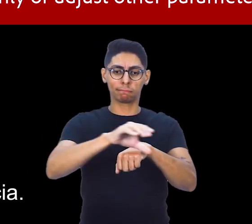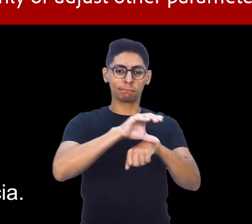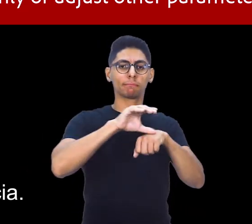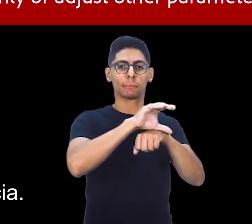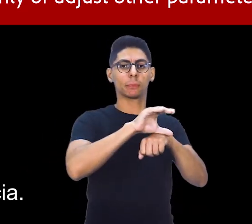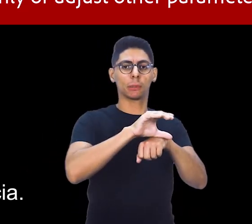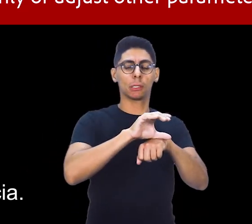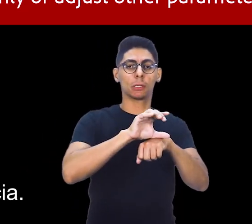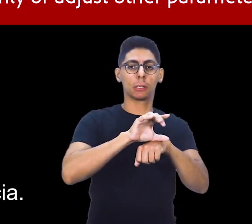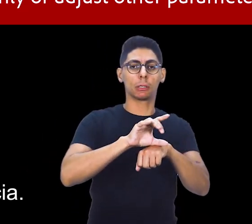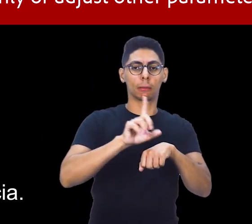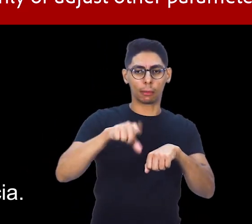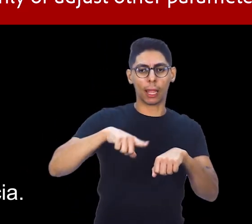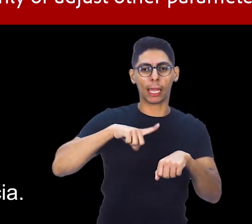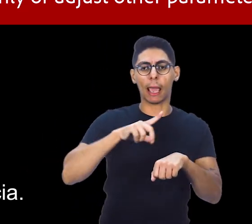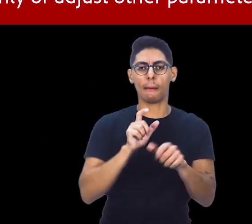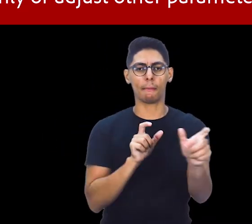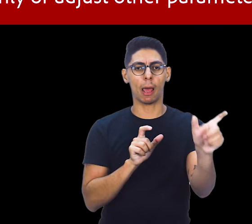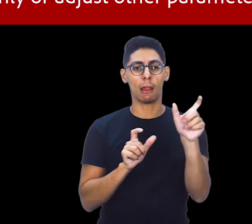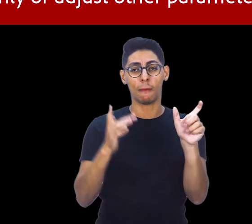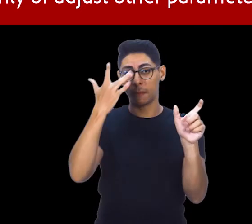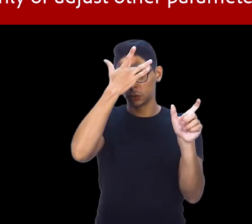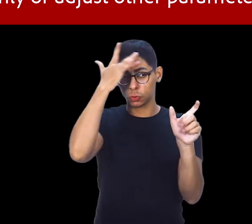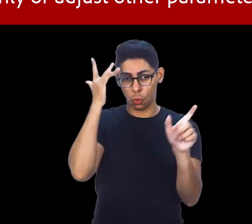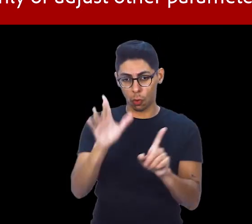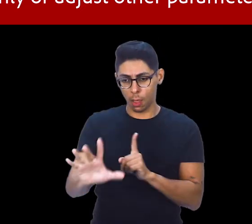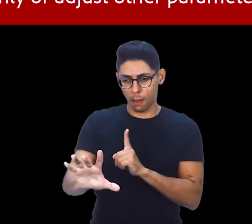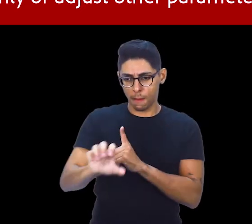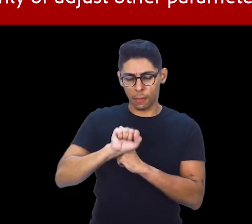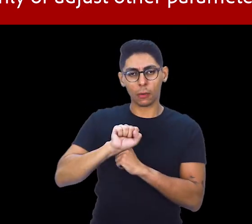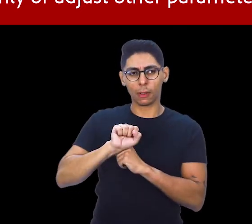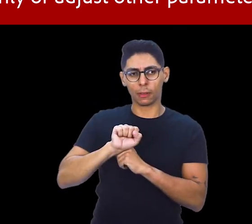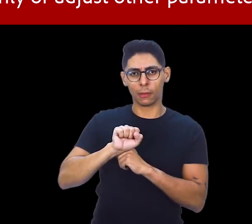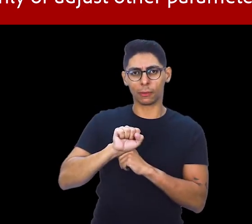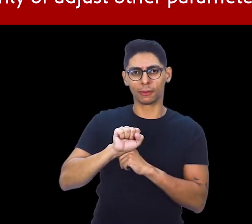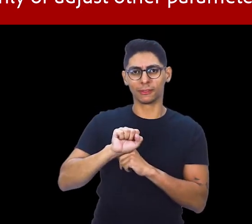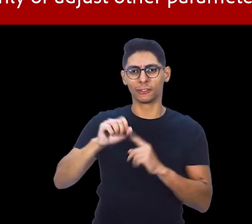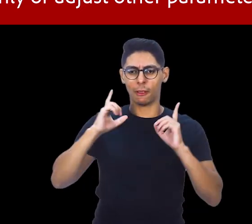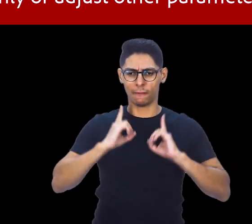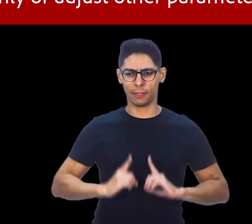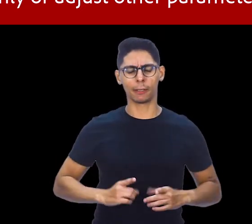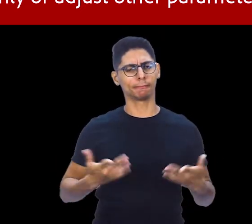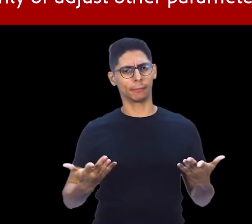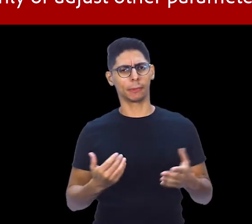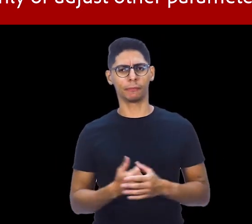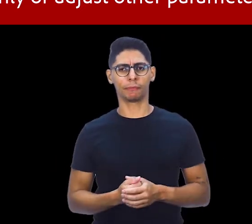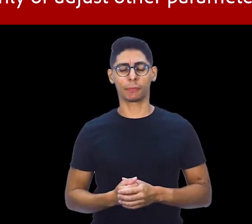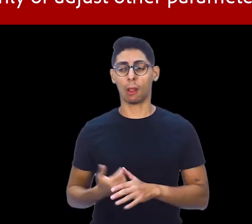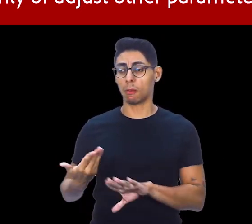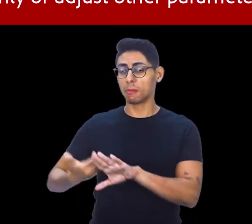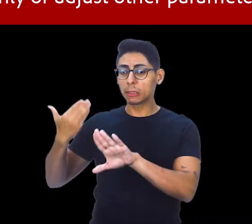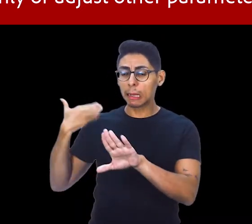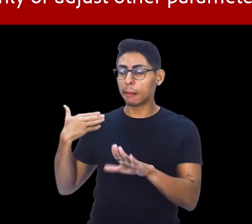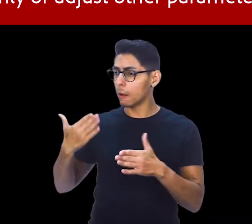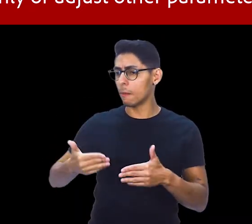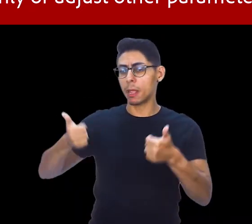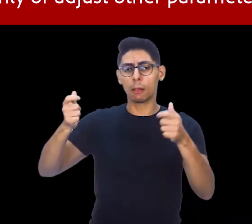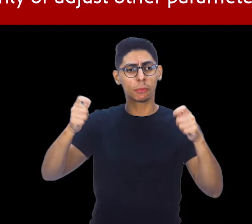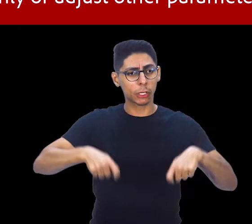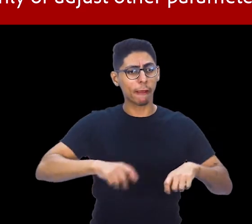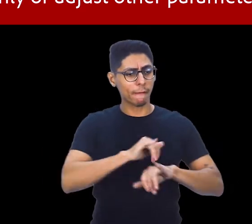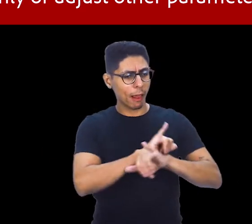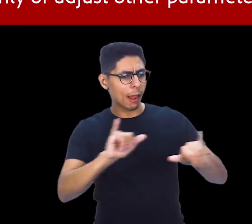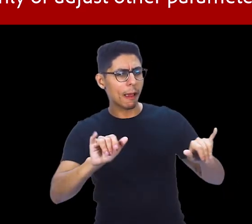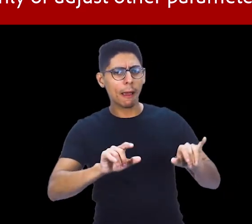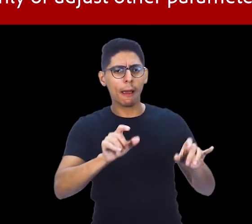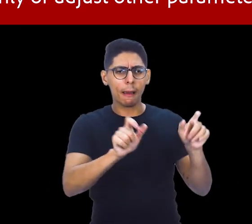pessoas portadoras de deficiência, né? Sim, Então, sim. naquela época, era o melhor que poderia se dizer, era do